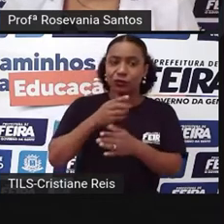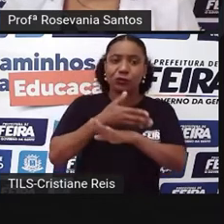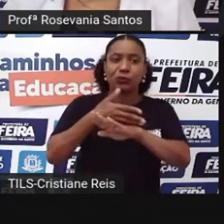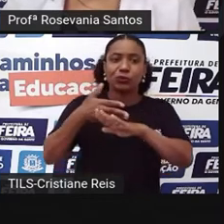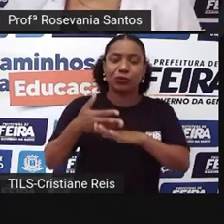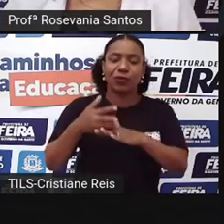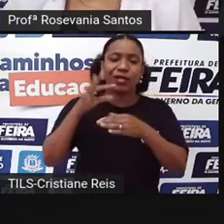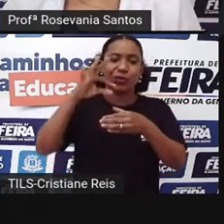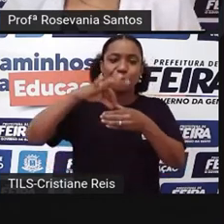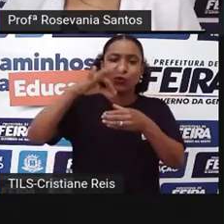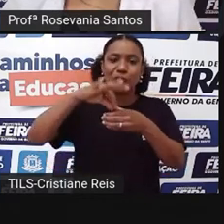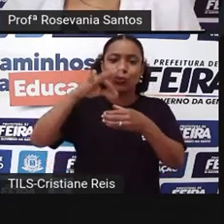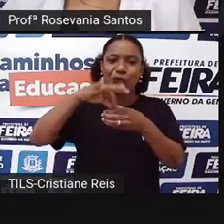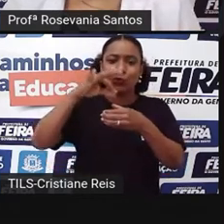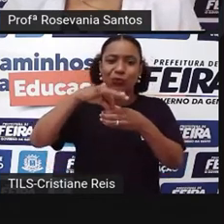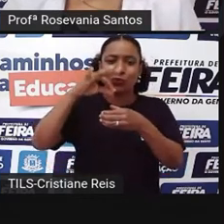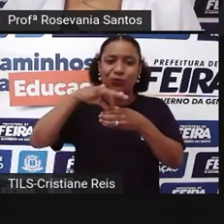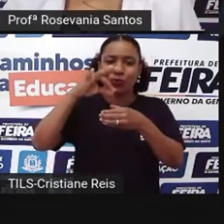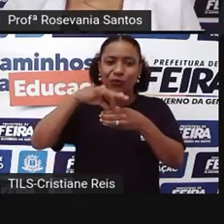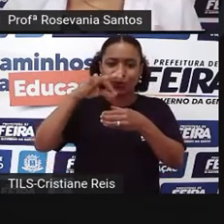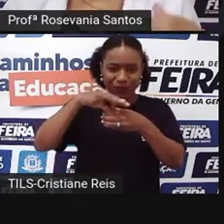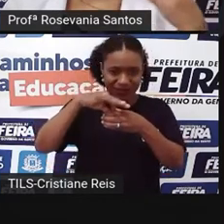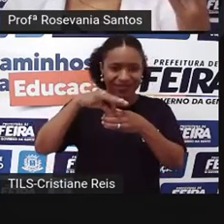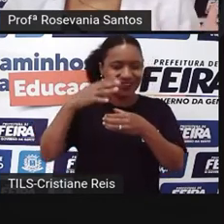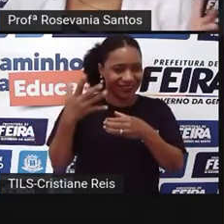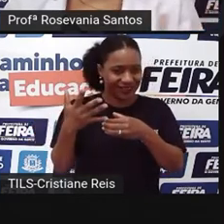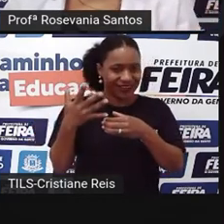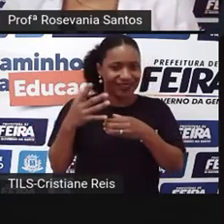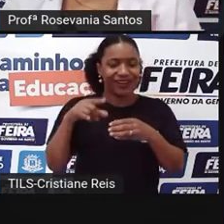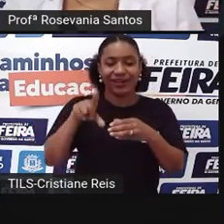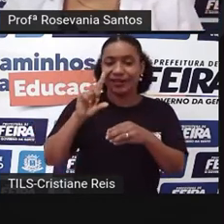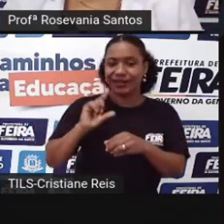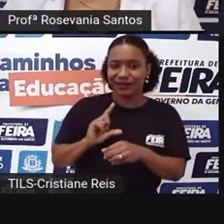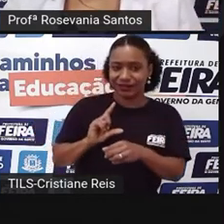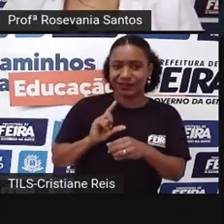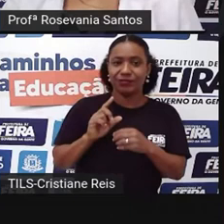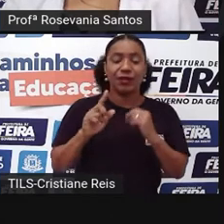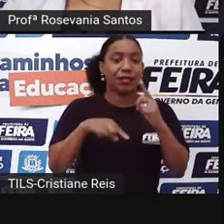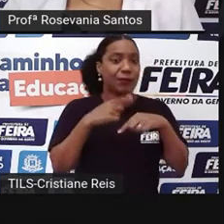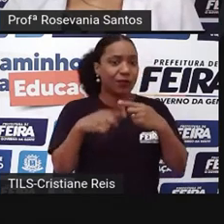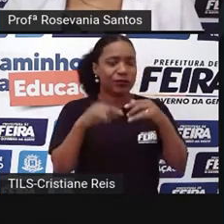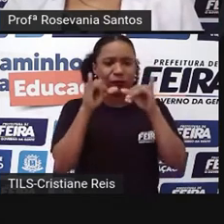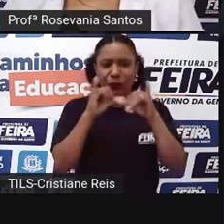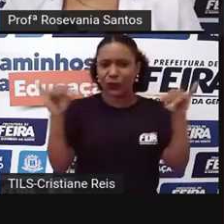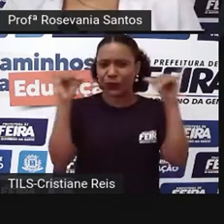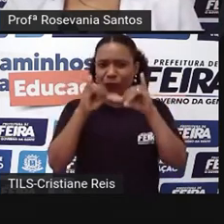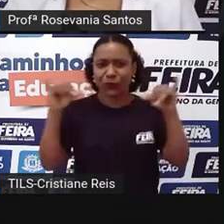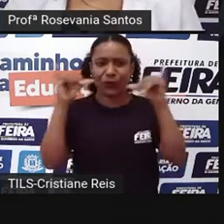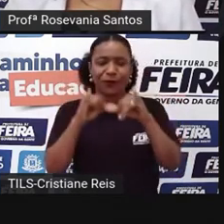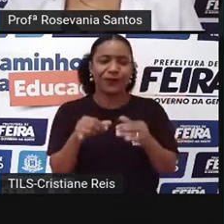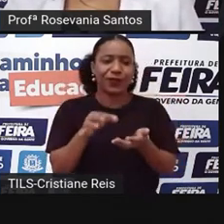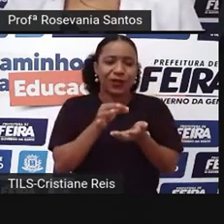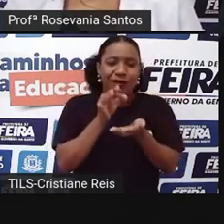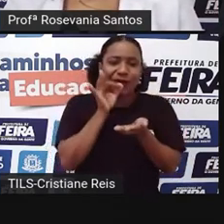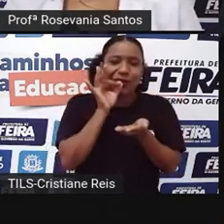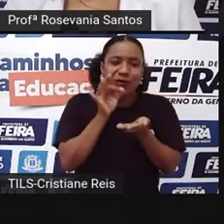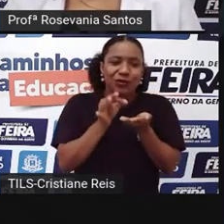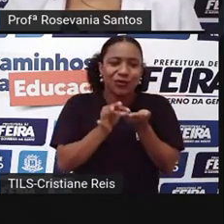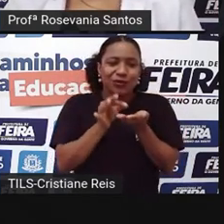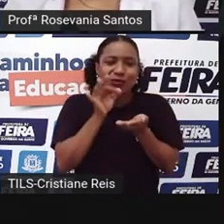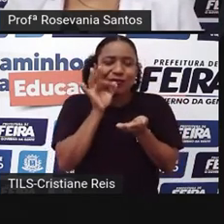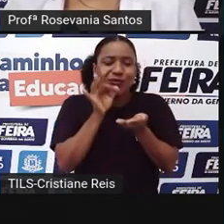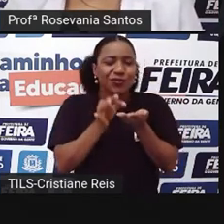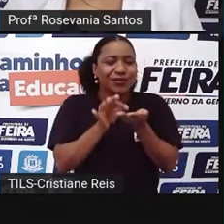importante, né, da época. Houve toda uma propaganda para que se tomasse café. Então, o café virou um novo produto agrícola